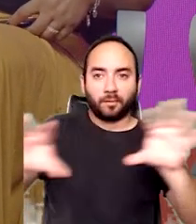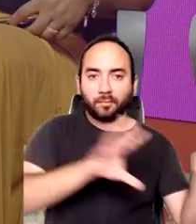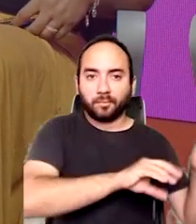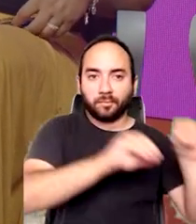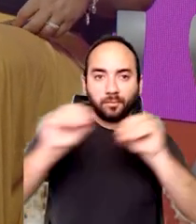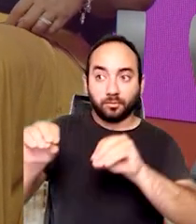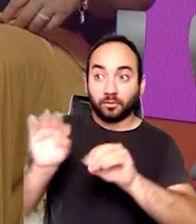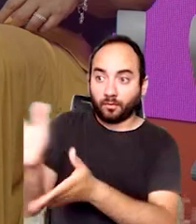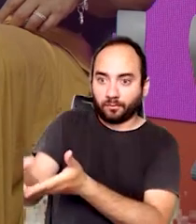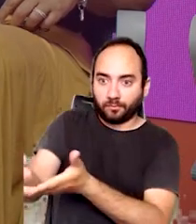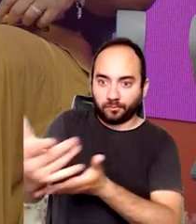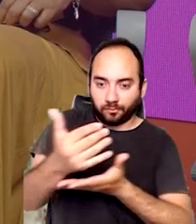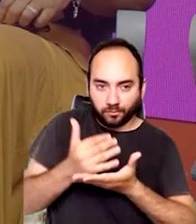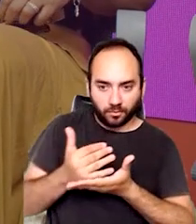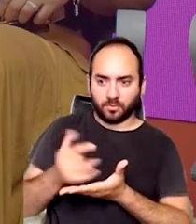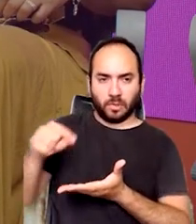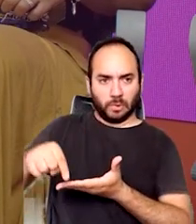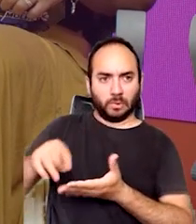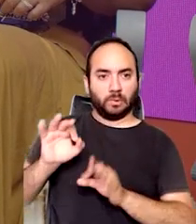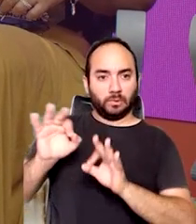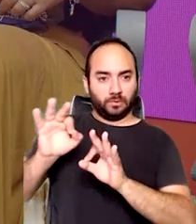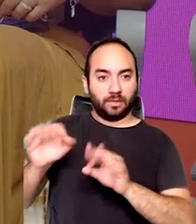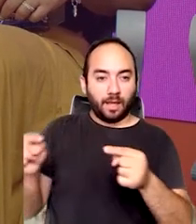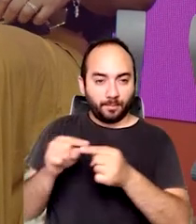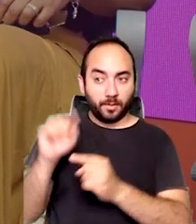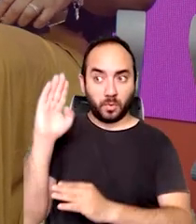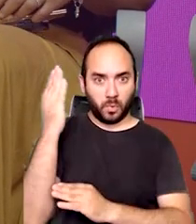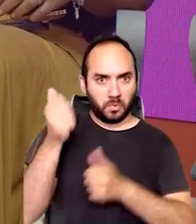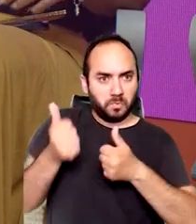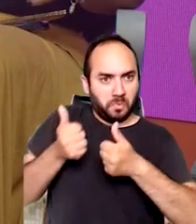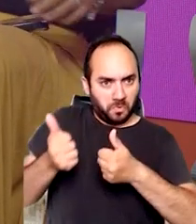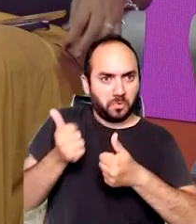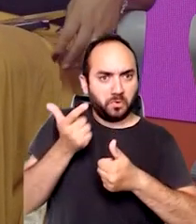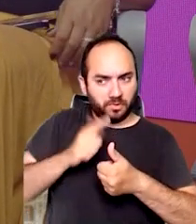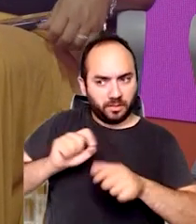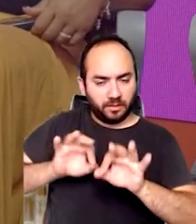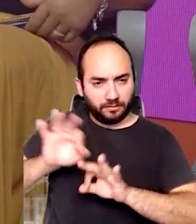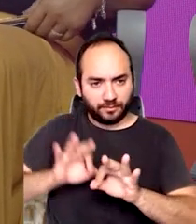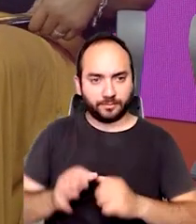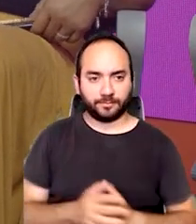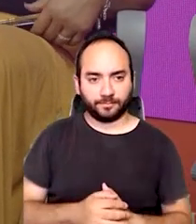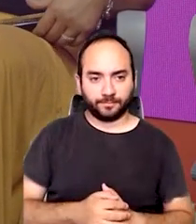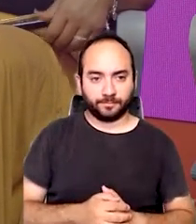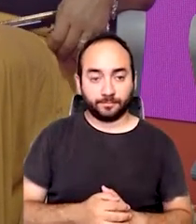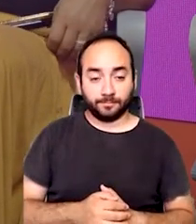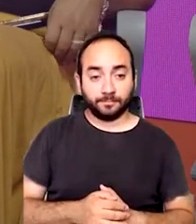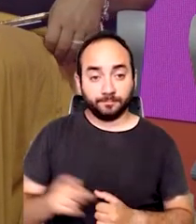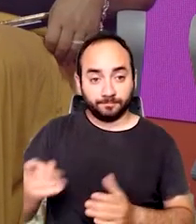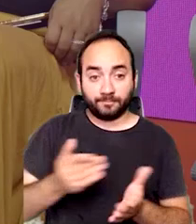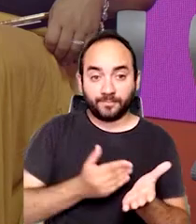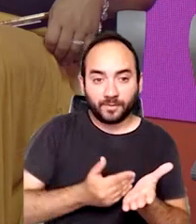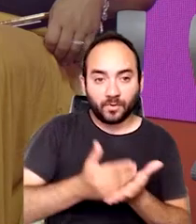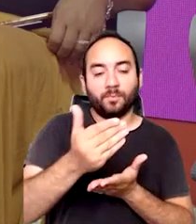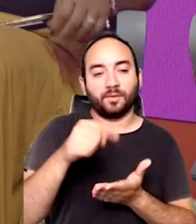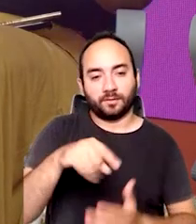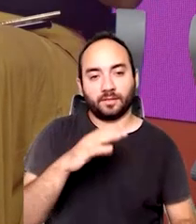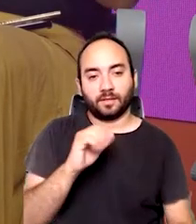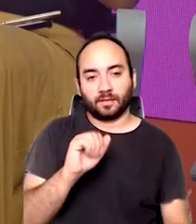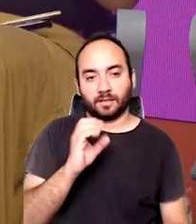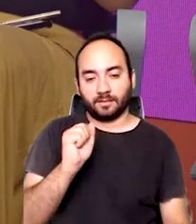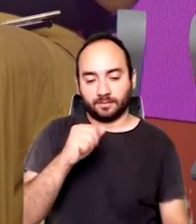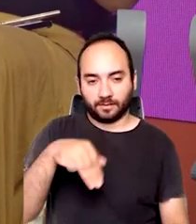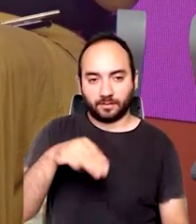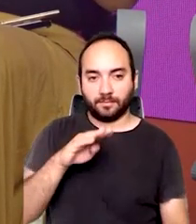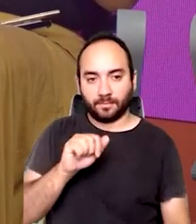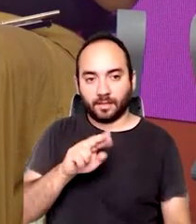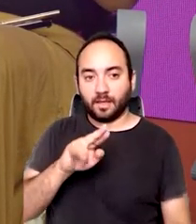caçamba então eu comecei a recolher móveis eh com madeira muito boa né enfim e aí esse foi o grande início